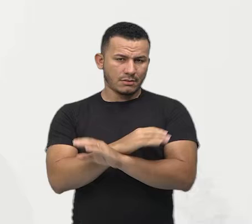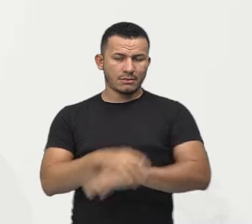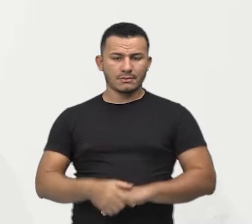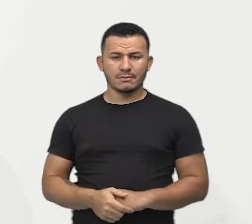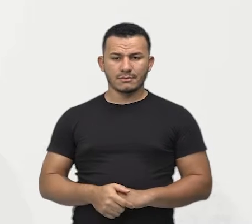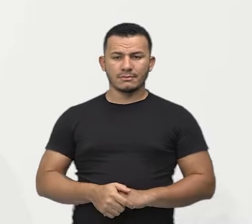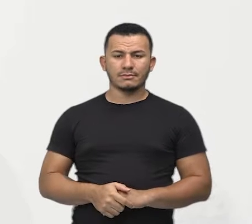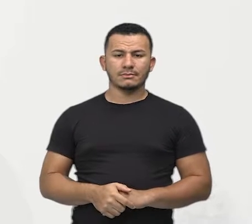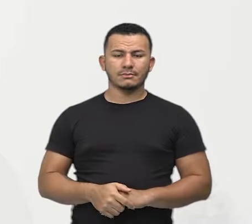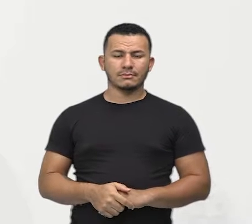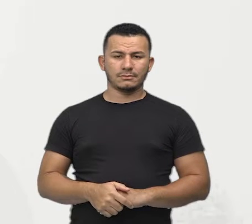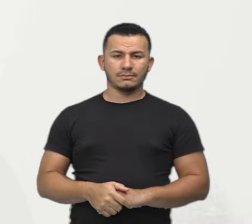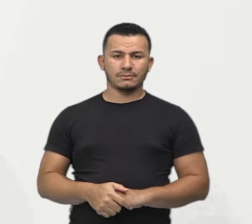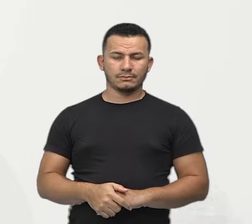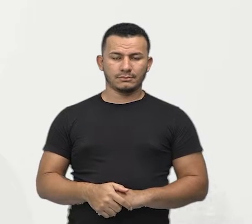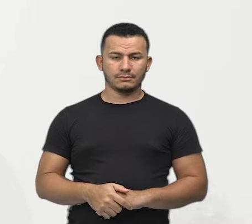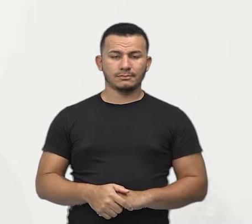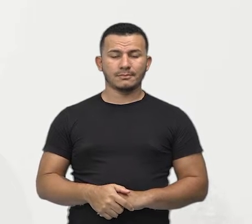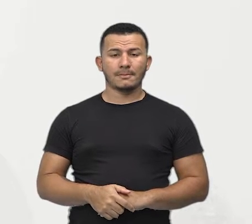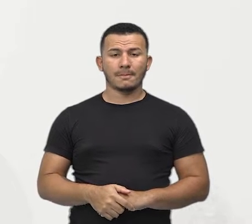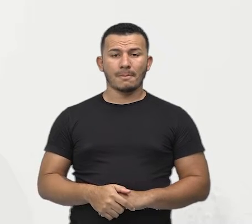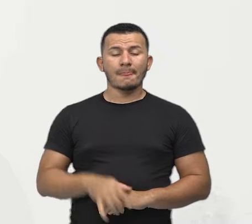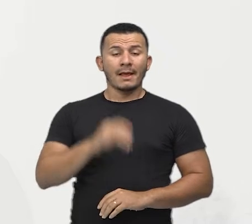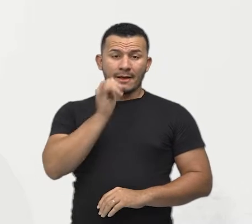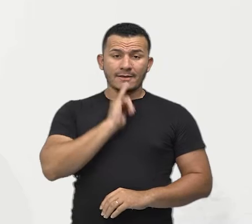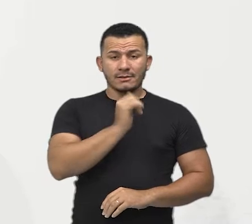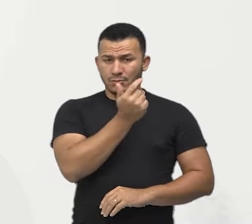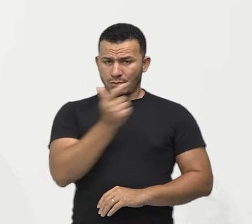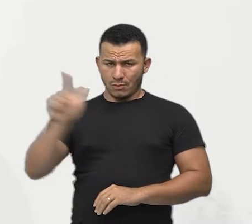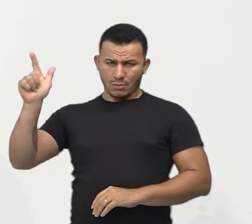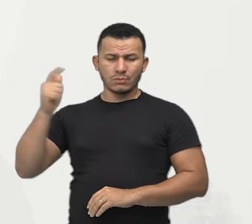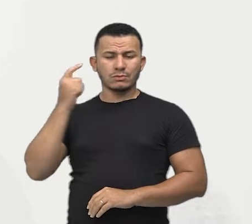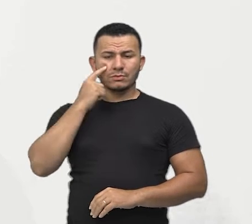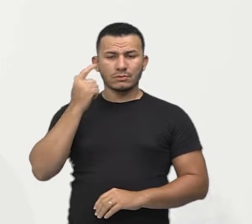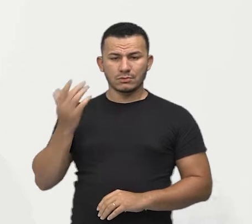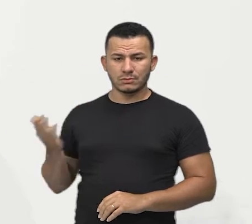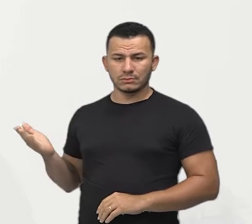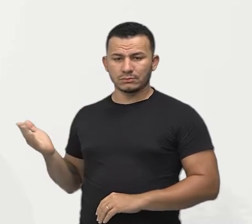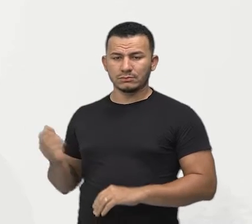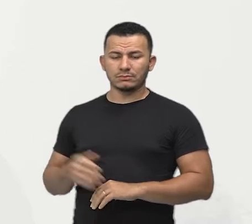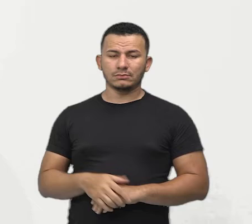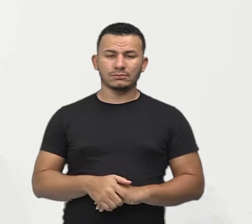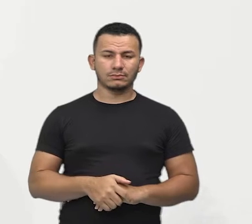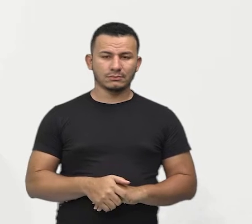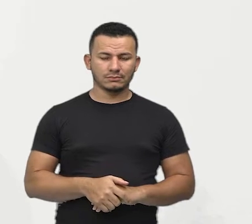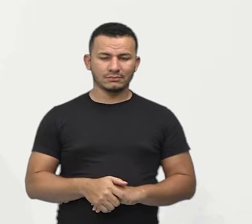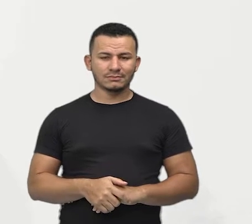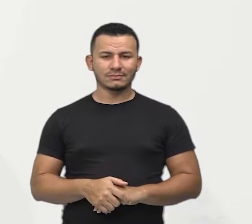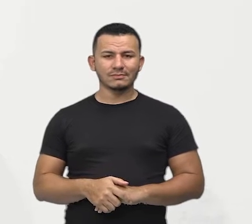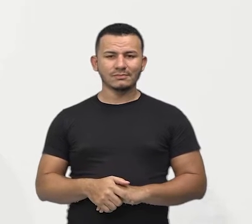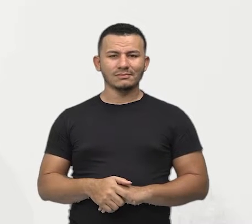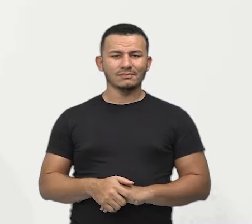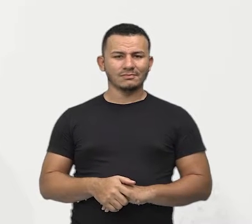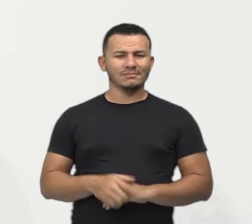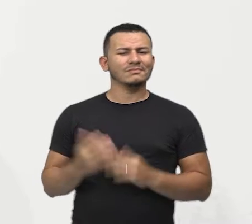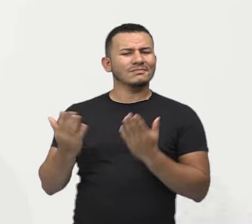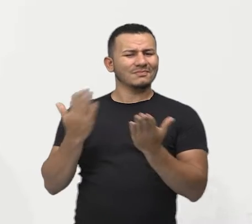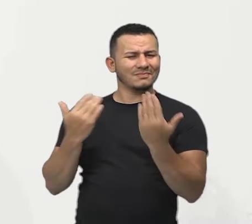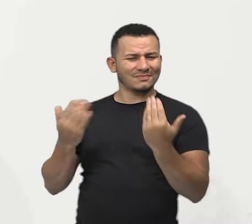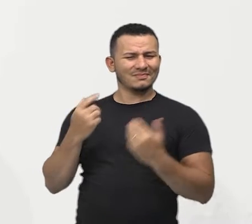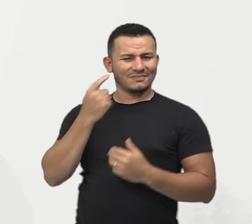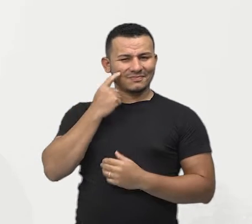gente. Ok? Outro exemplo que nós podemos ter de frases, observem esta charge,